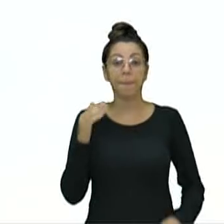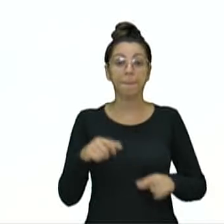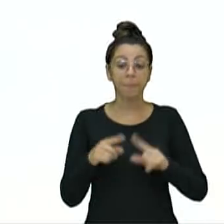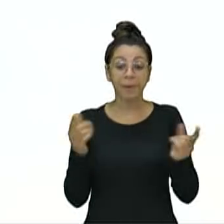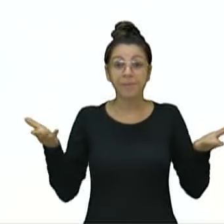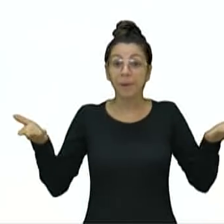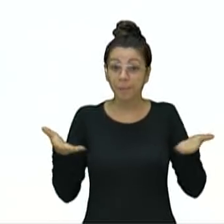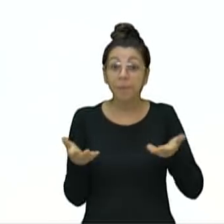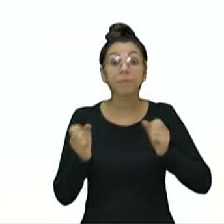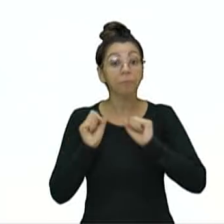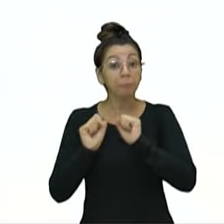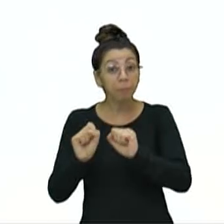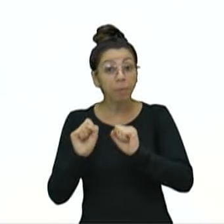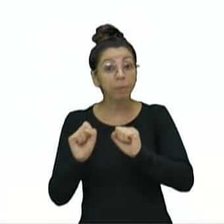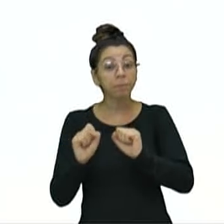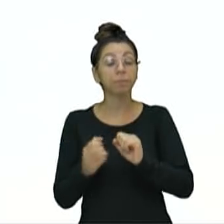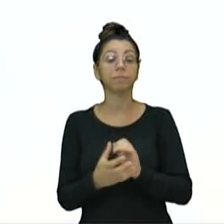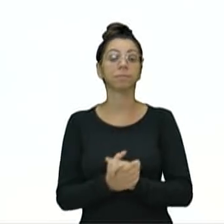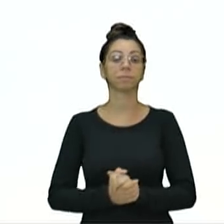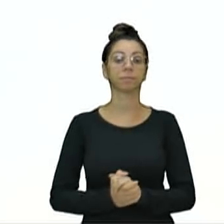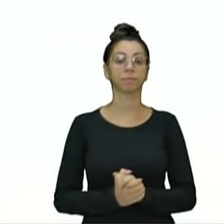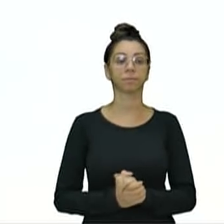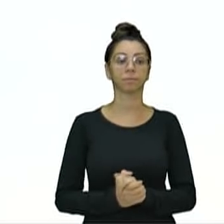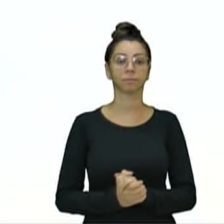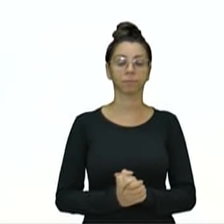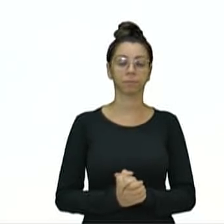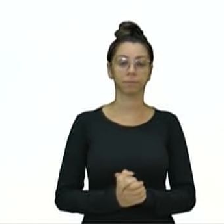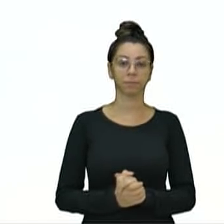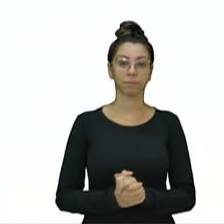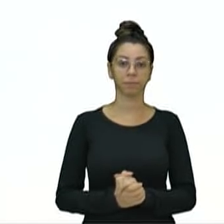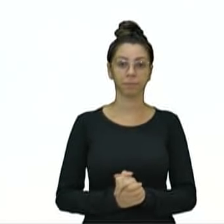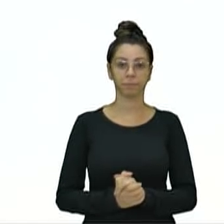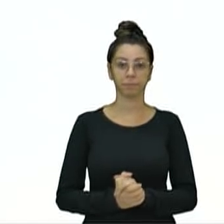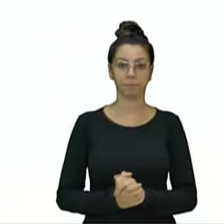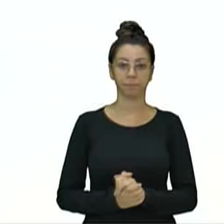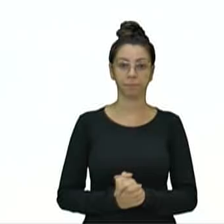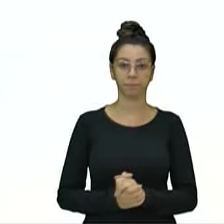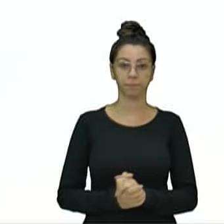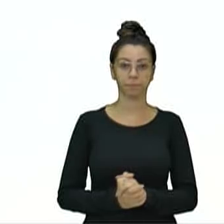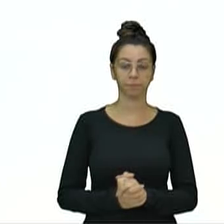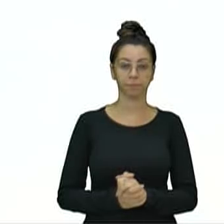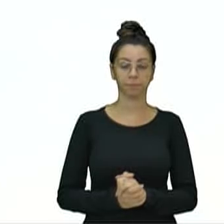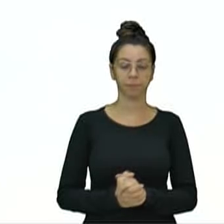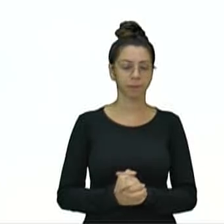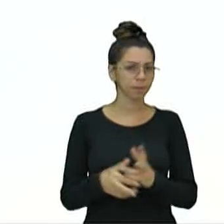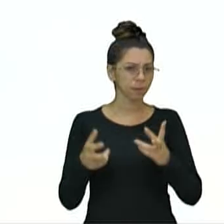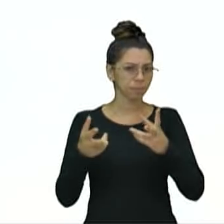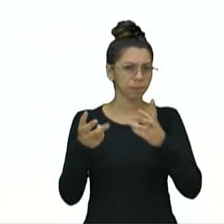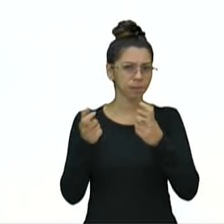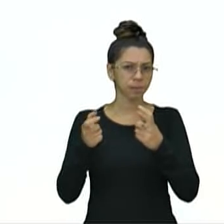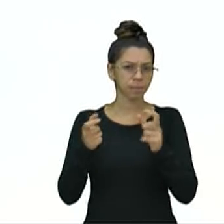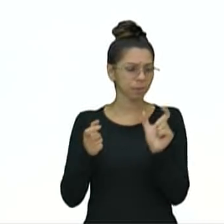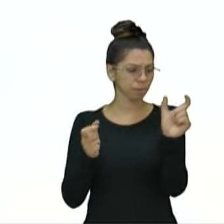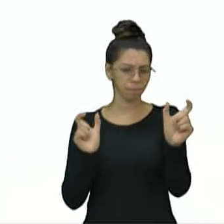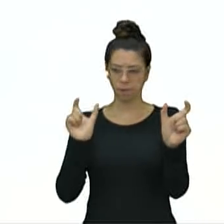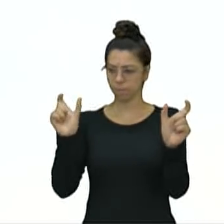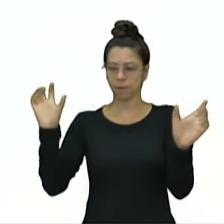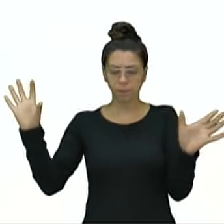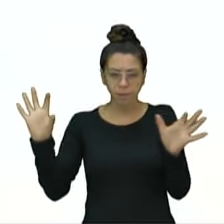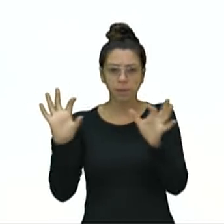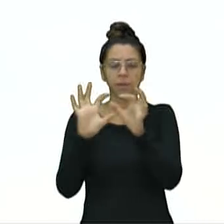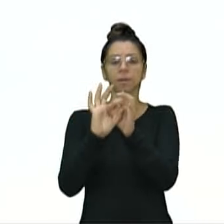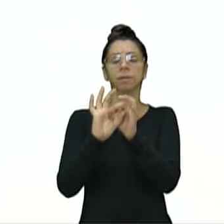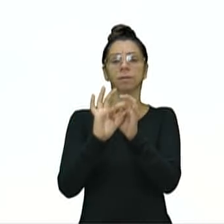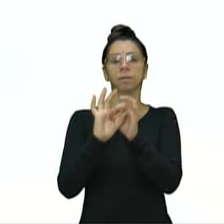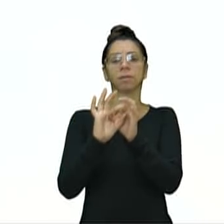em destaque para vocês as linking words. Vejam como ela dá uma ligação, faz um sentido ali no texto.